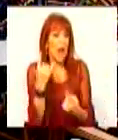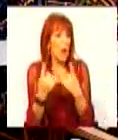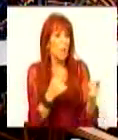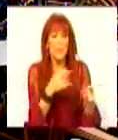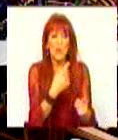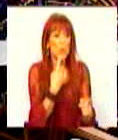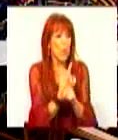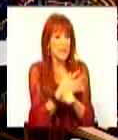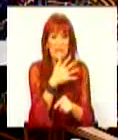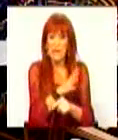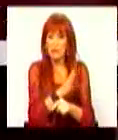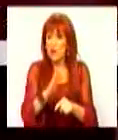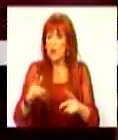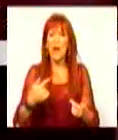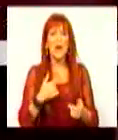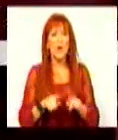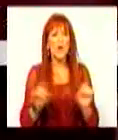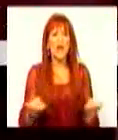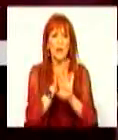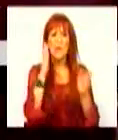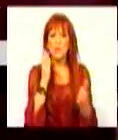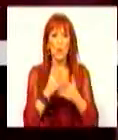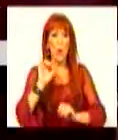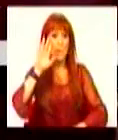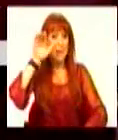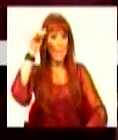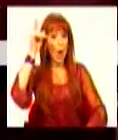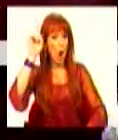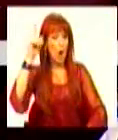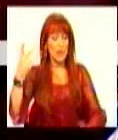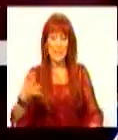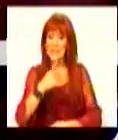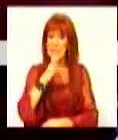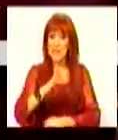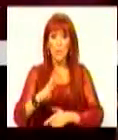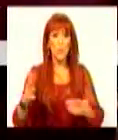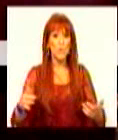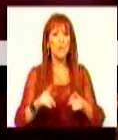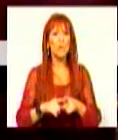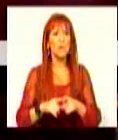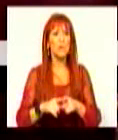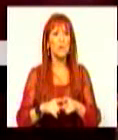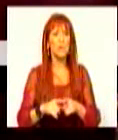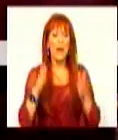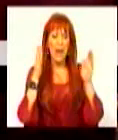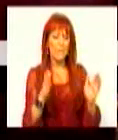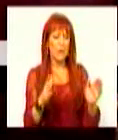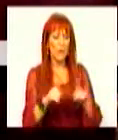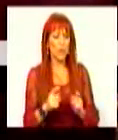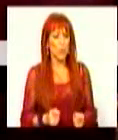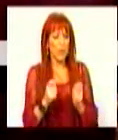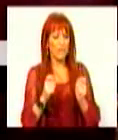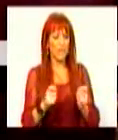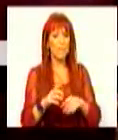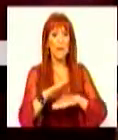coisas que já foram ditas e gostaria só de esclarecer. Em primeiro lugar, dizer que parte do